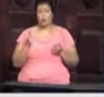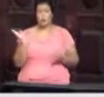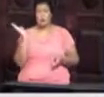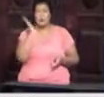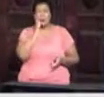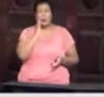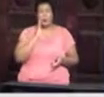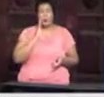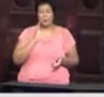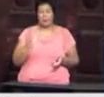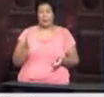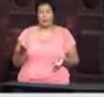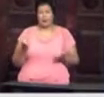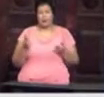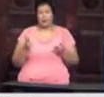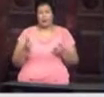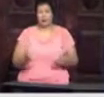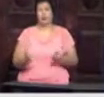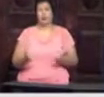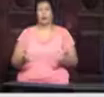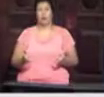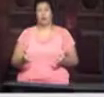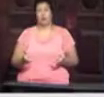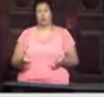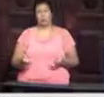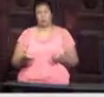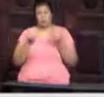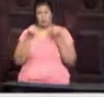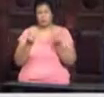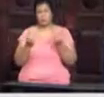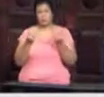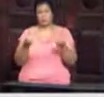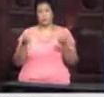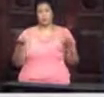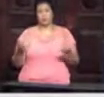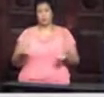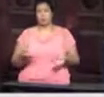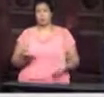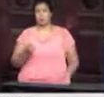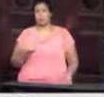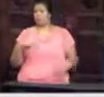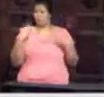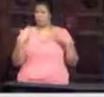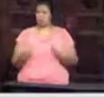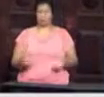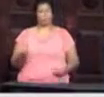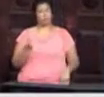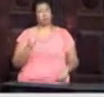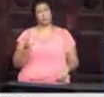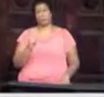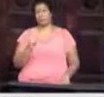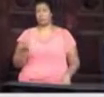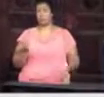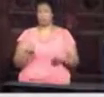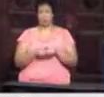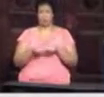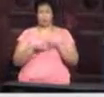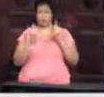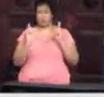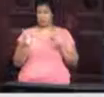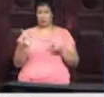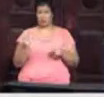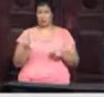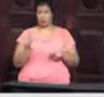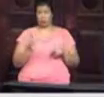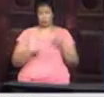é realmente ignorar toda e qualquer capacidade de compreensão de